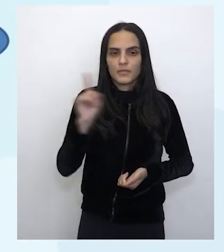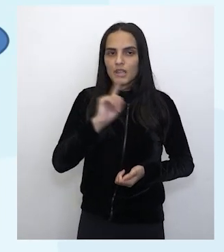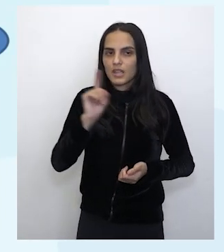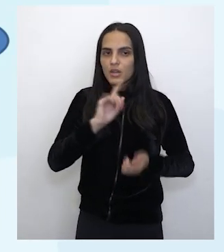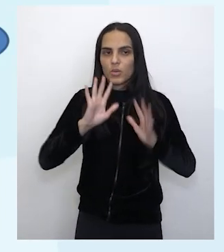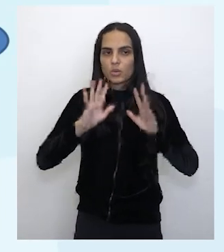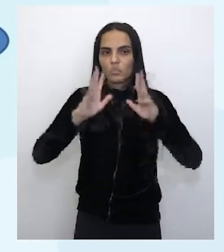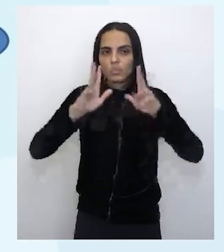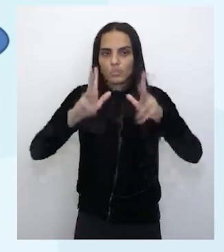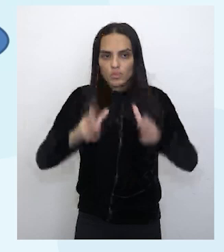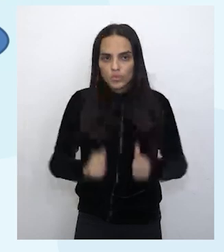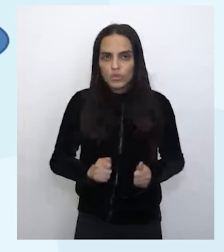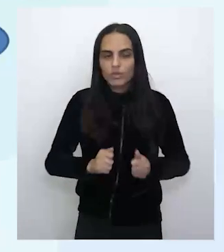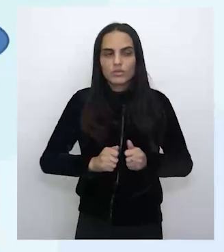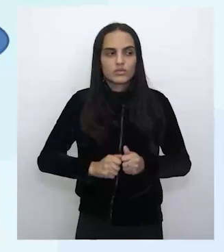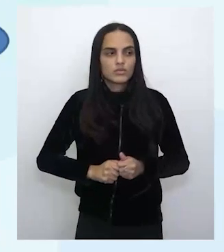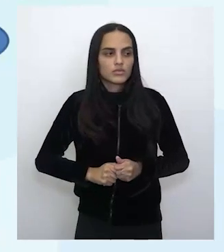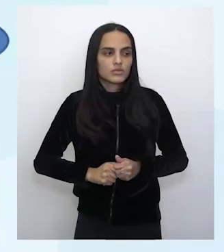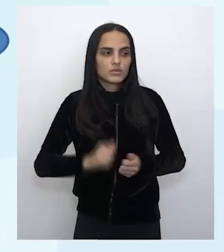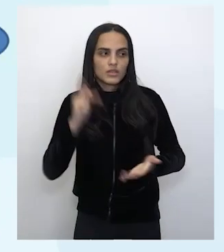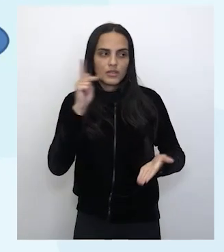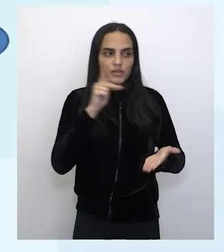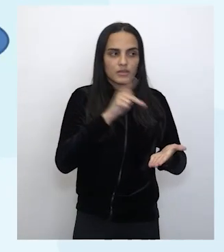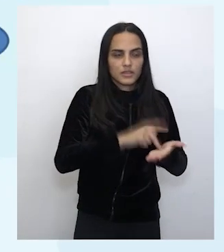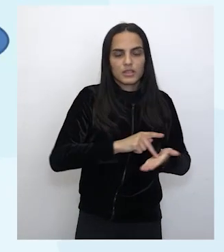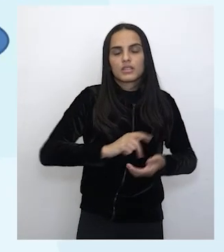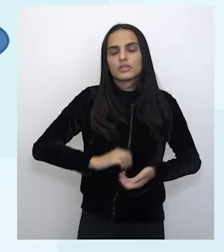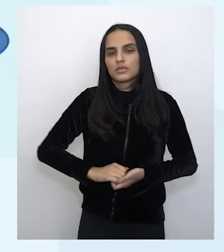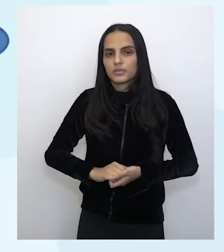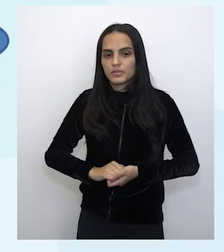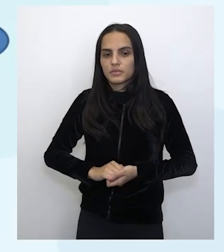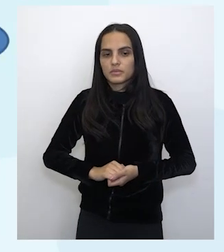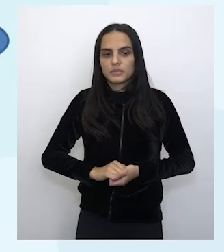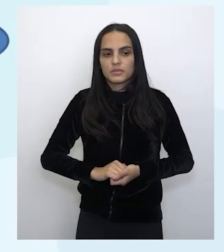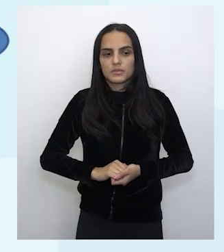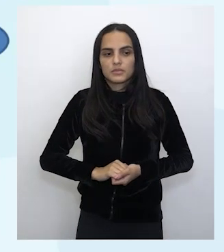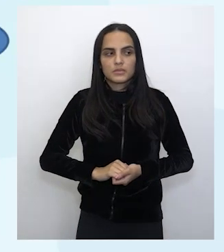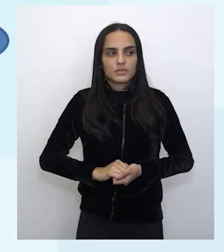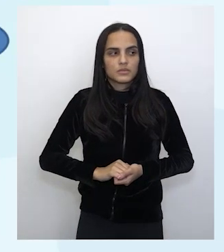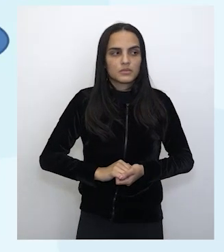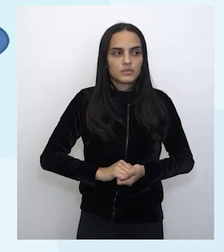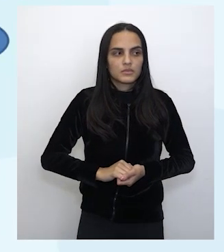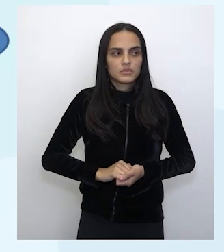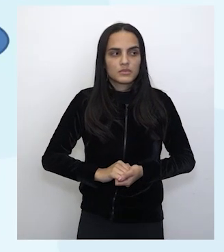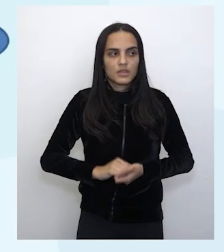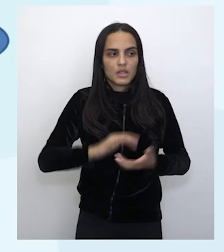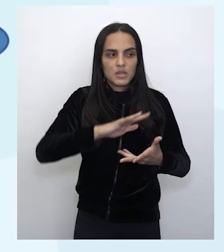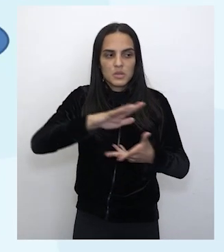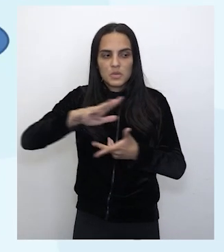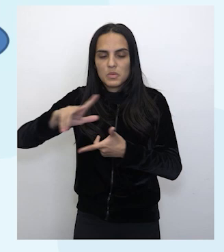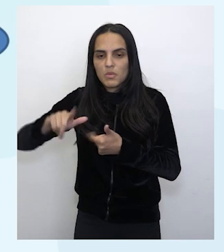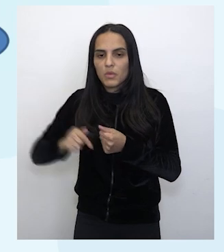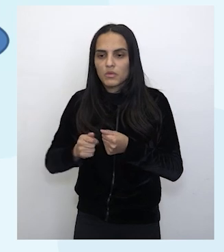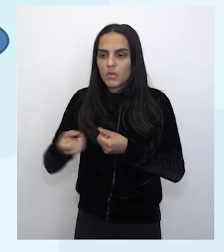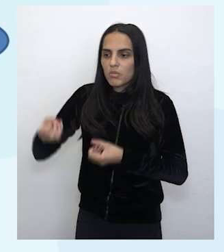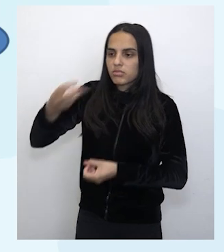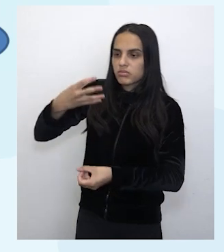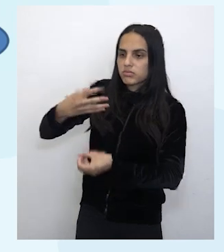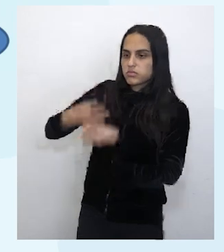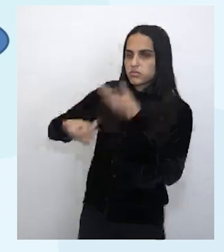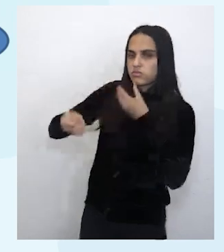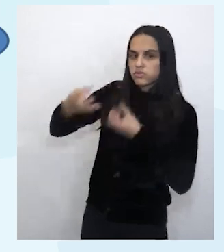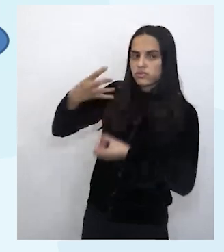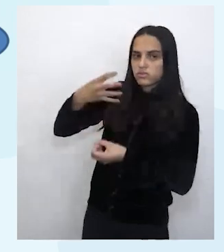o ideal, se os ouço me falam. Quem há neste largo mundo que me confesse que